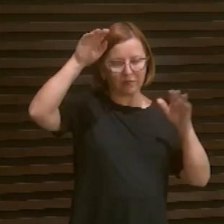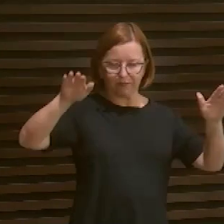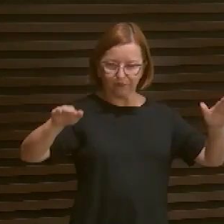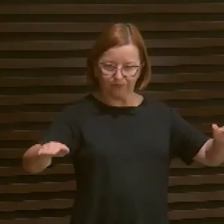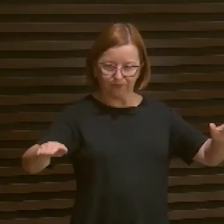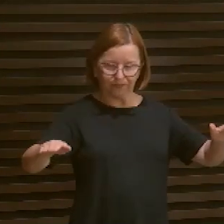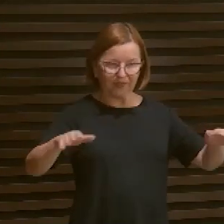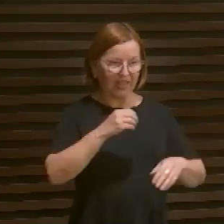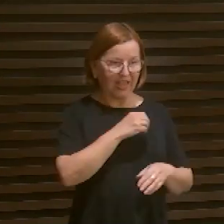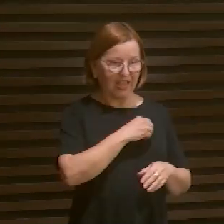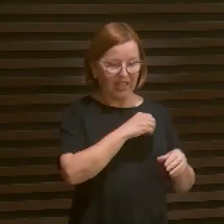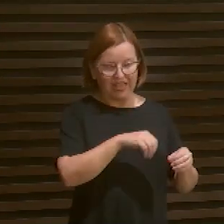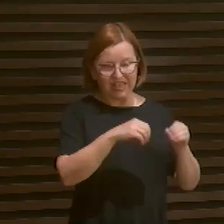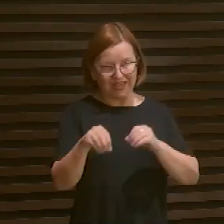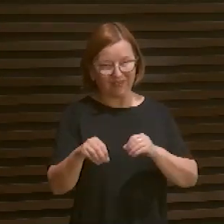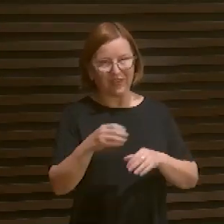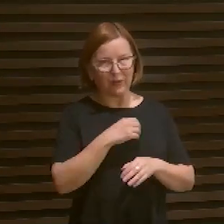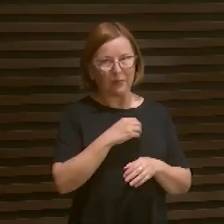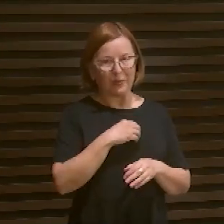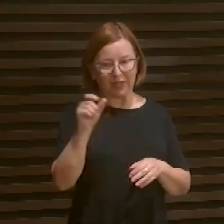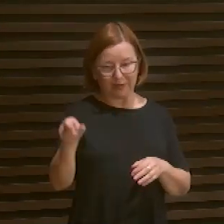transferia o pecado do pecador,